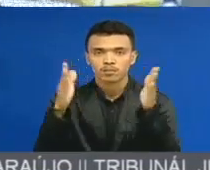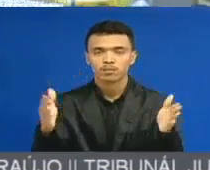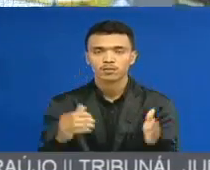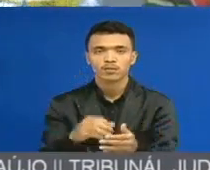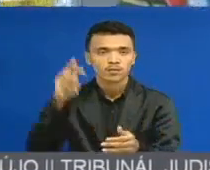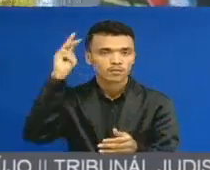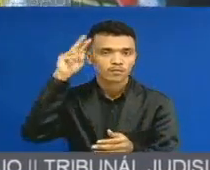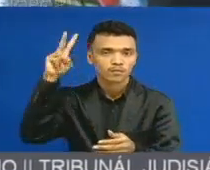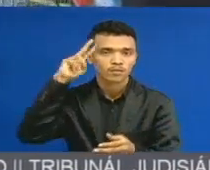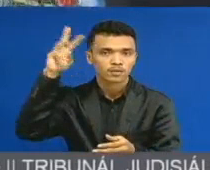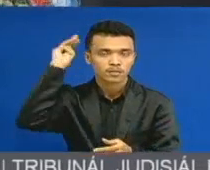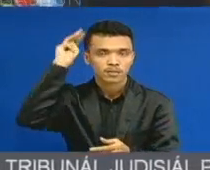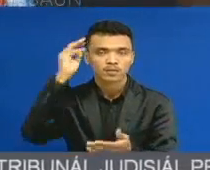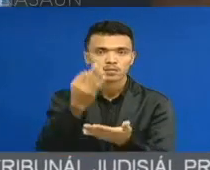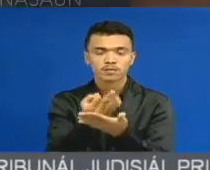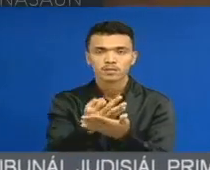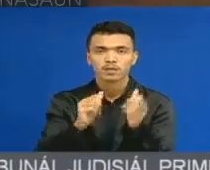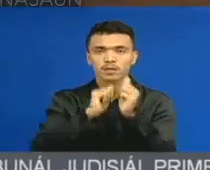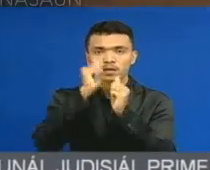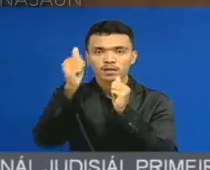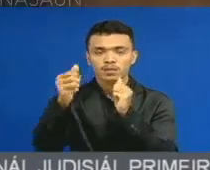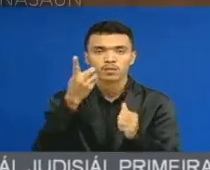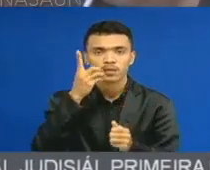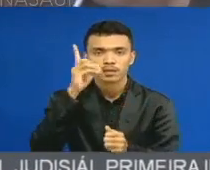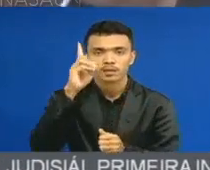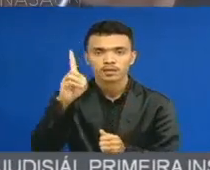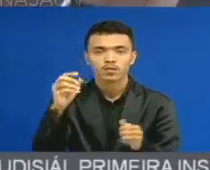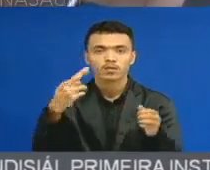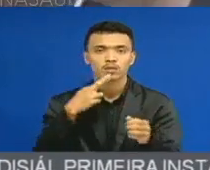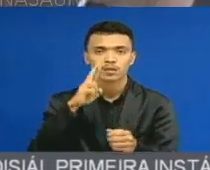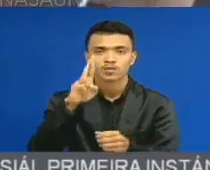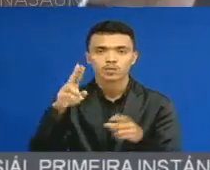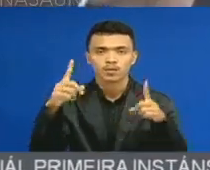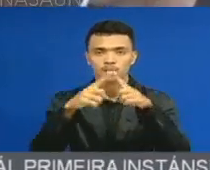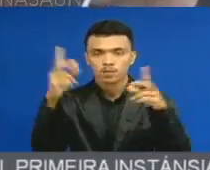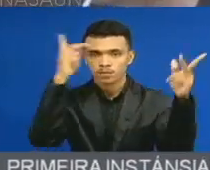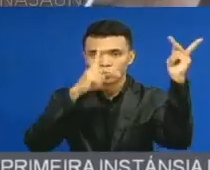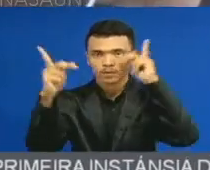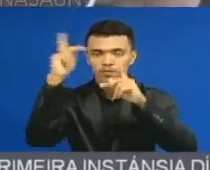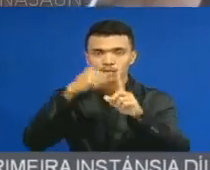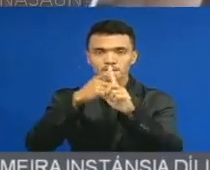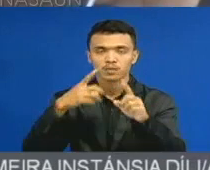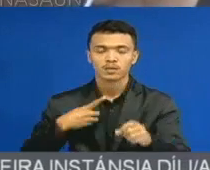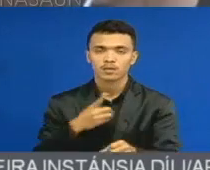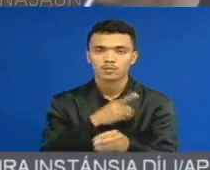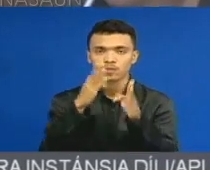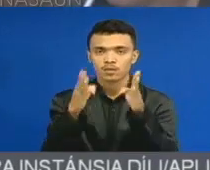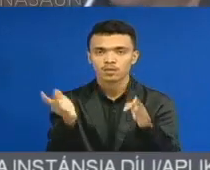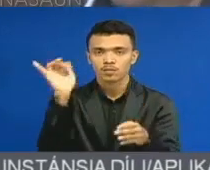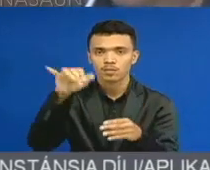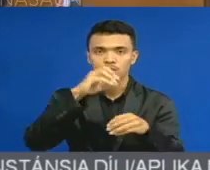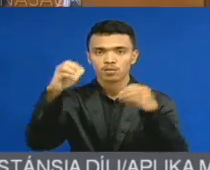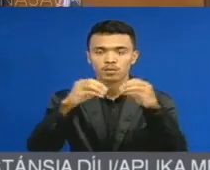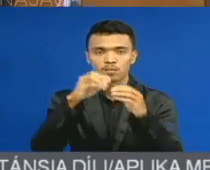Vice-ministro Finanças, Helder Lopes, rato o clarificação ne. Rode responde ba preocupação russi deputado Cira. Con a ba